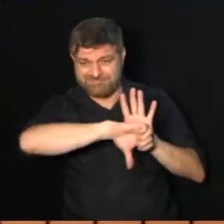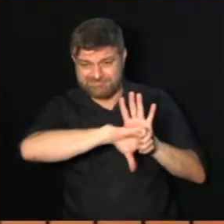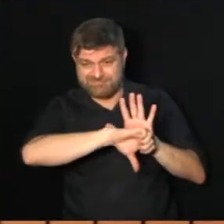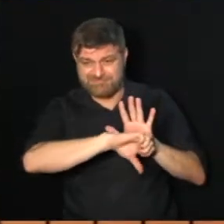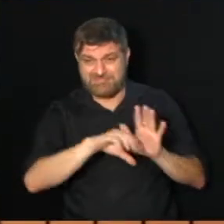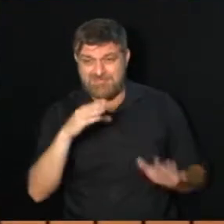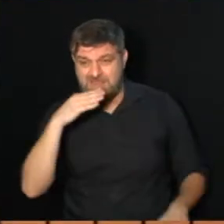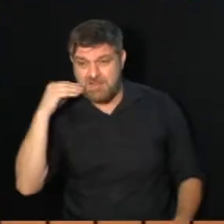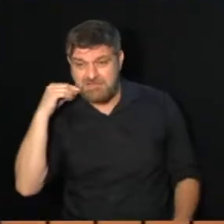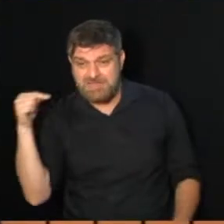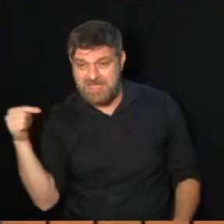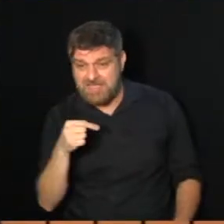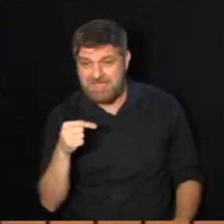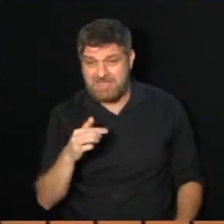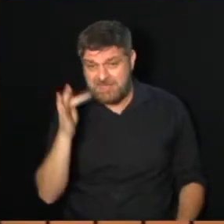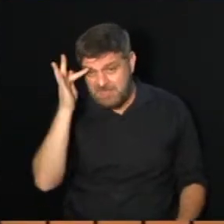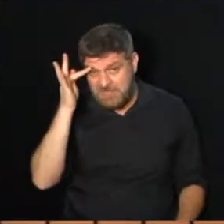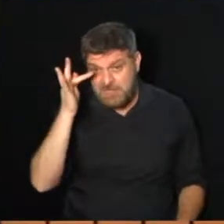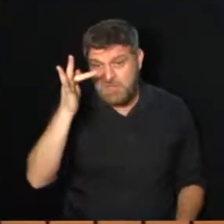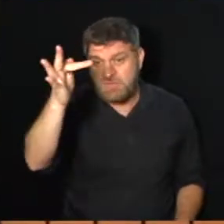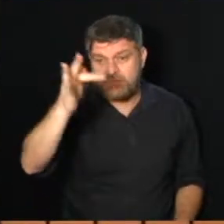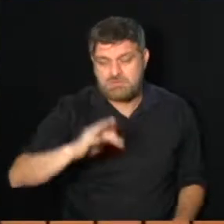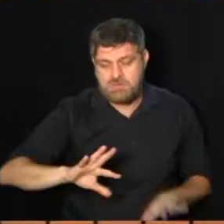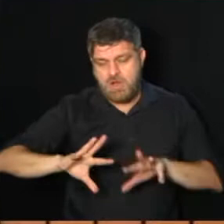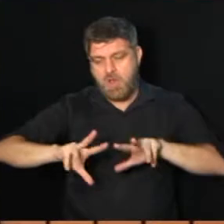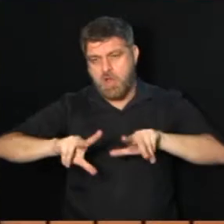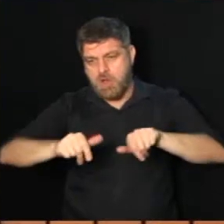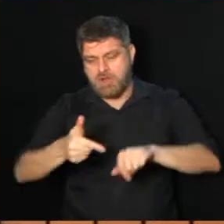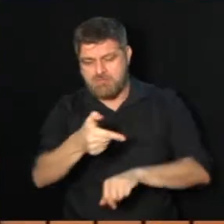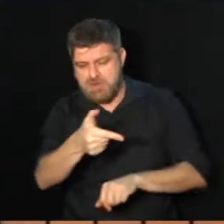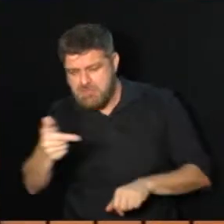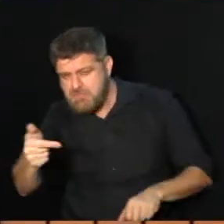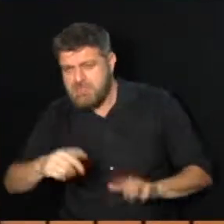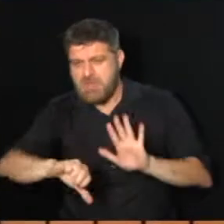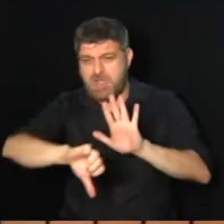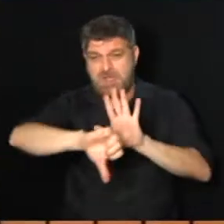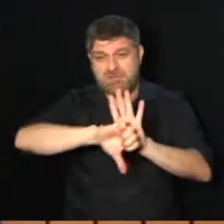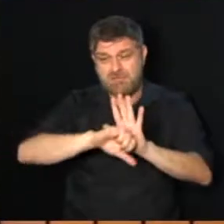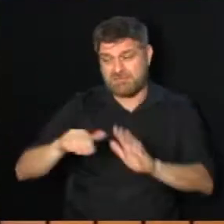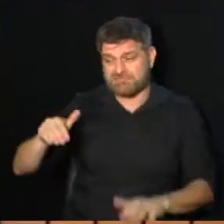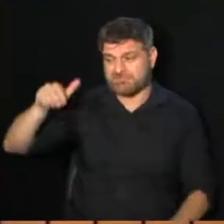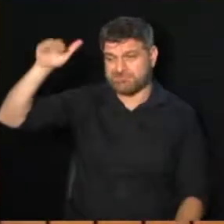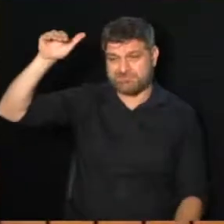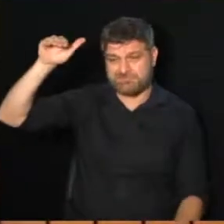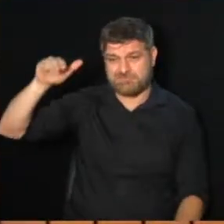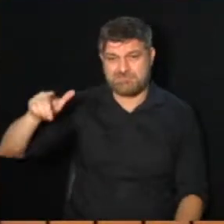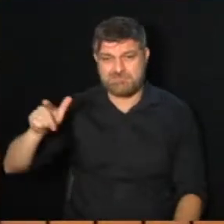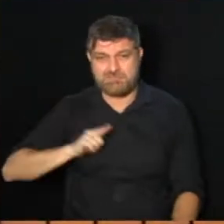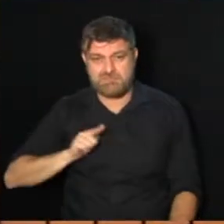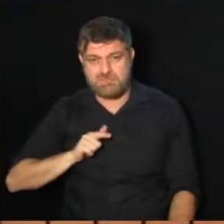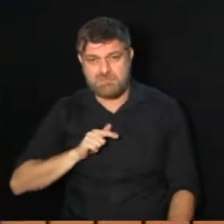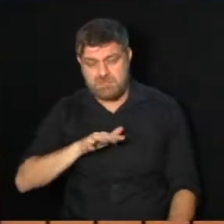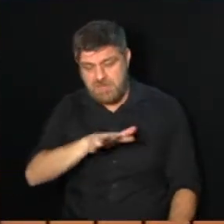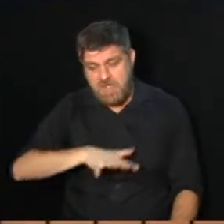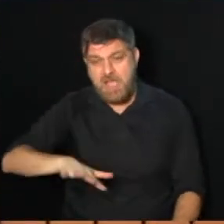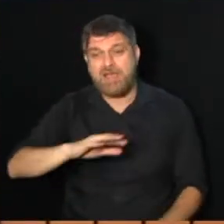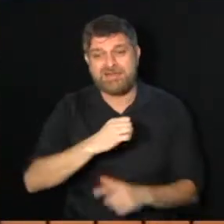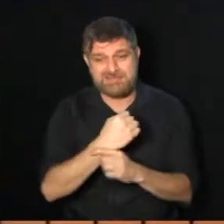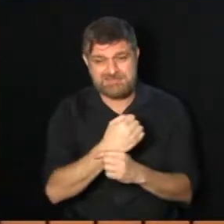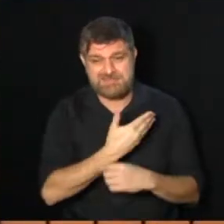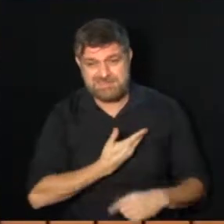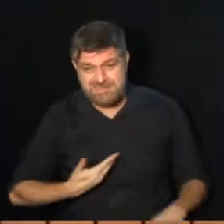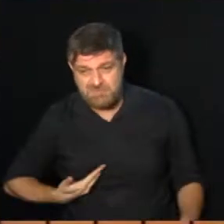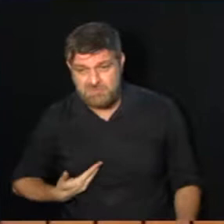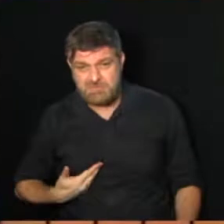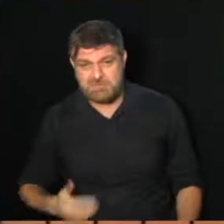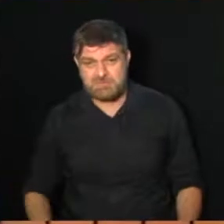que serão os futuros criminosos, aquilo que é o objetivo da segurança pública. Então,